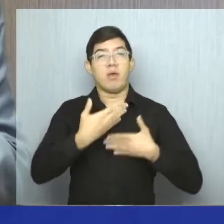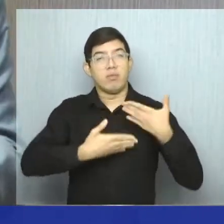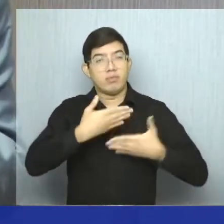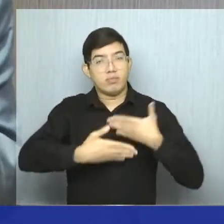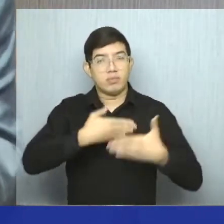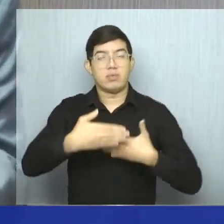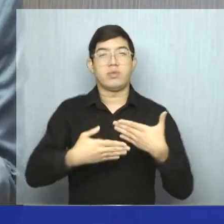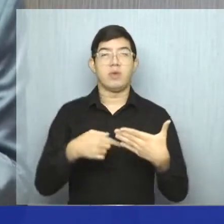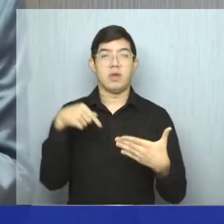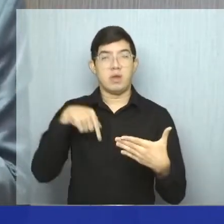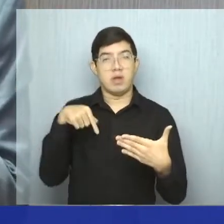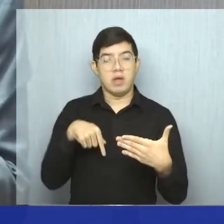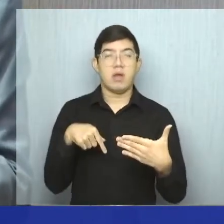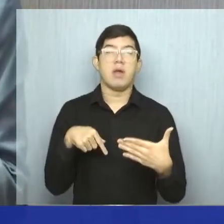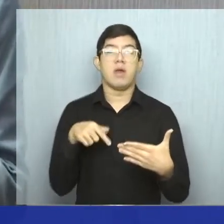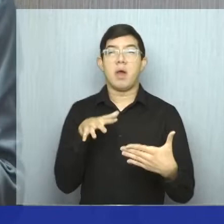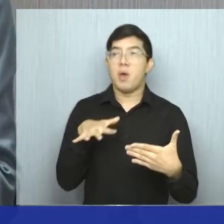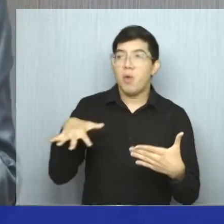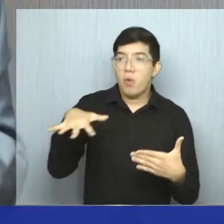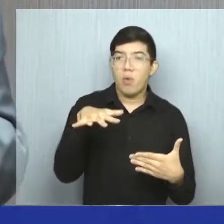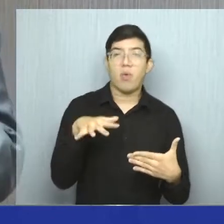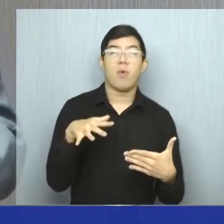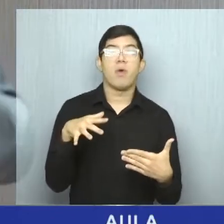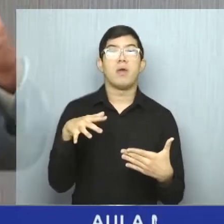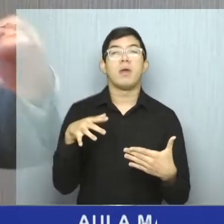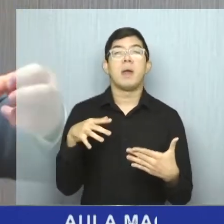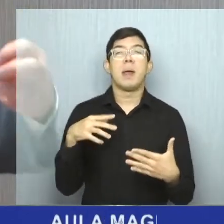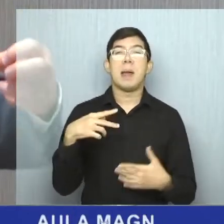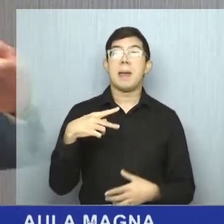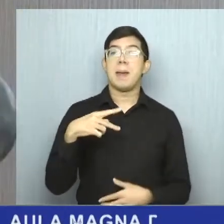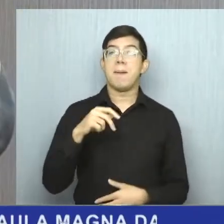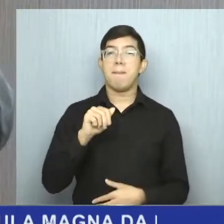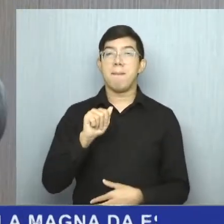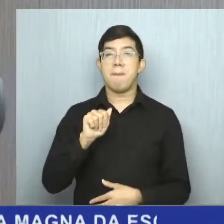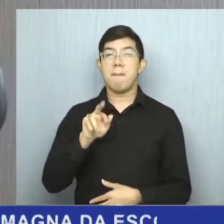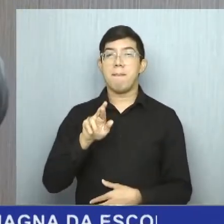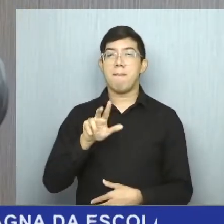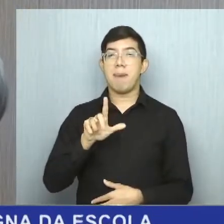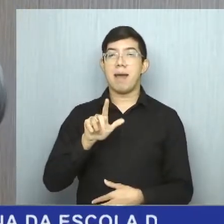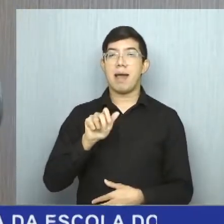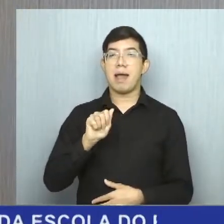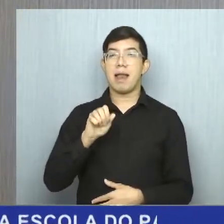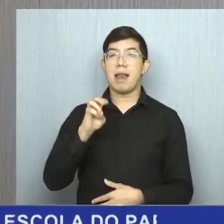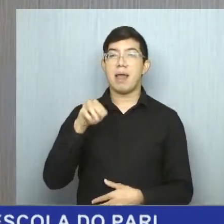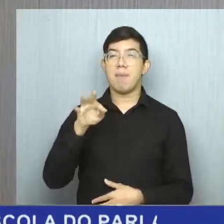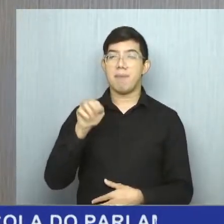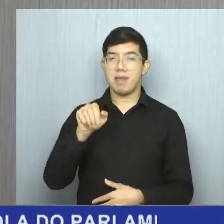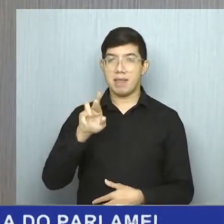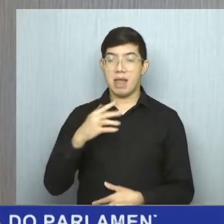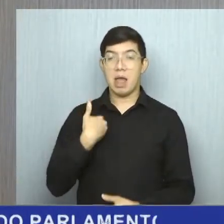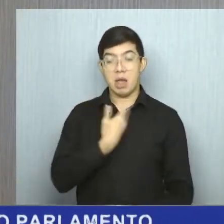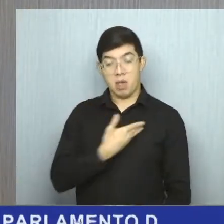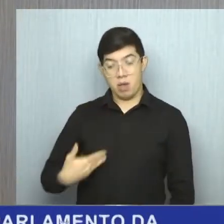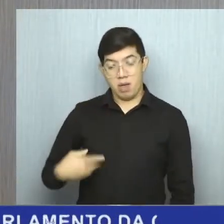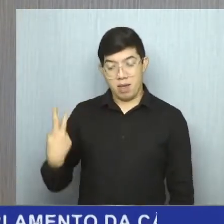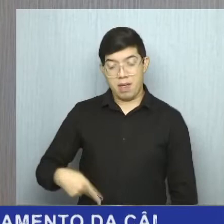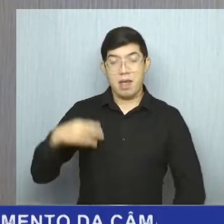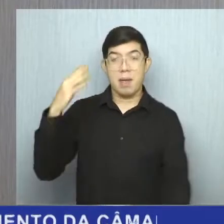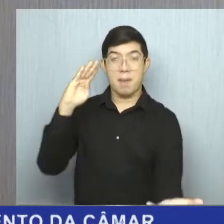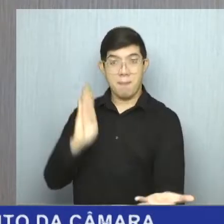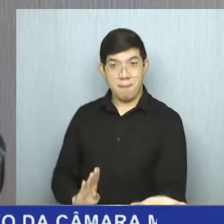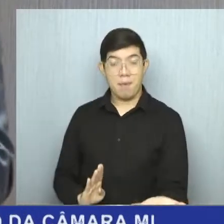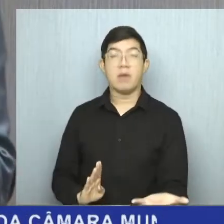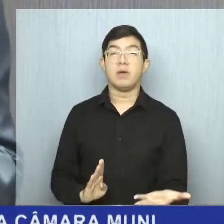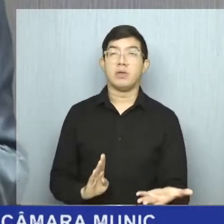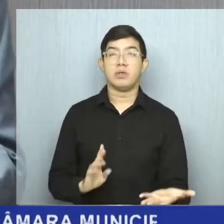uma desfuncionalidade institucional que o parlamentarismo, que o presidencialismo à brasileira nos